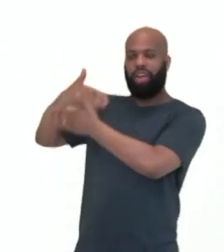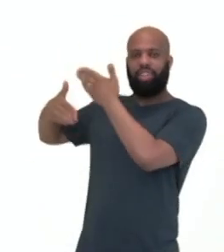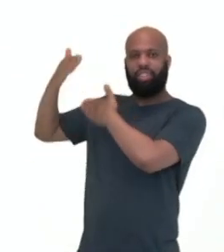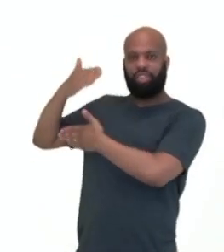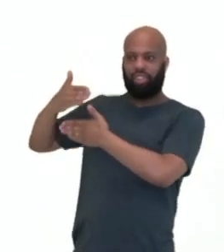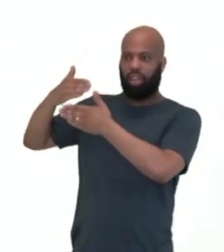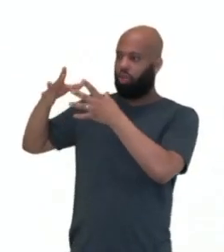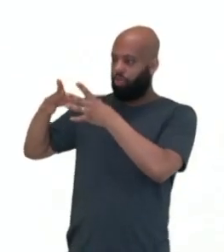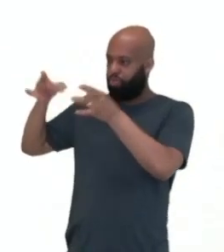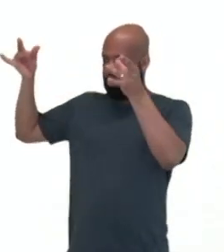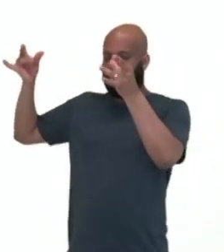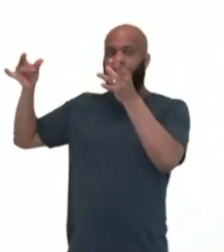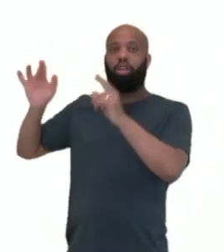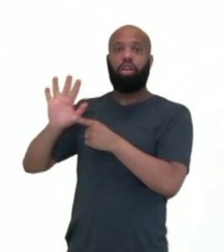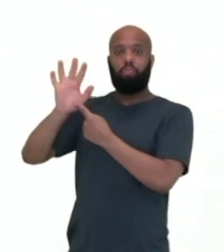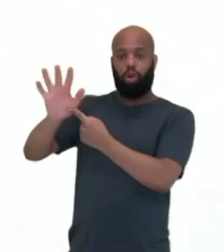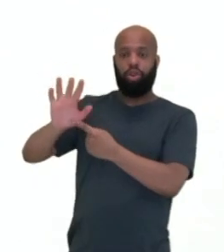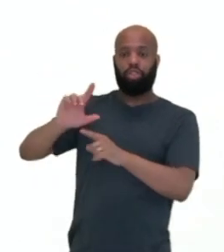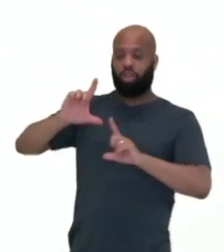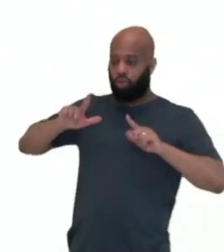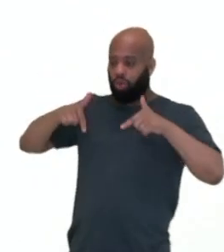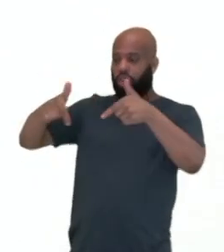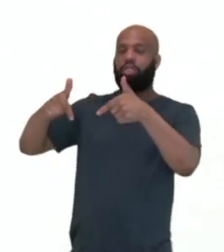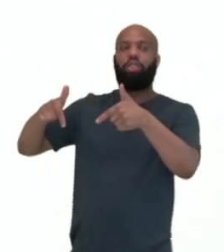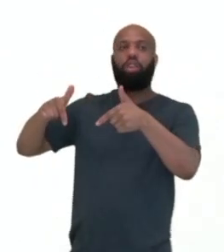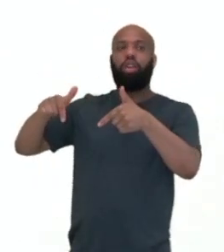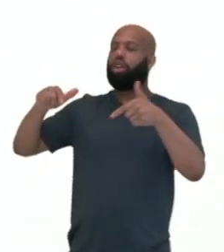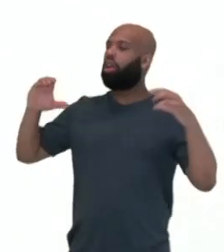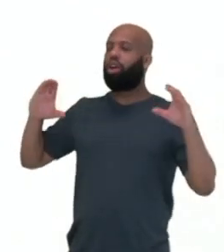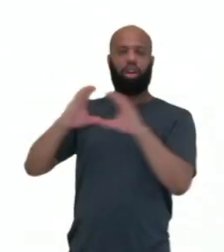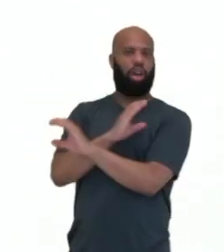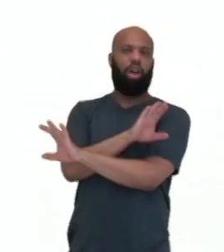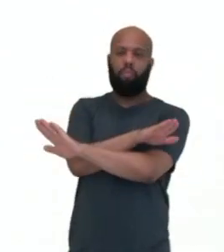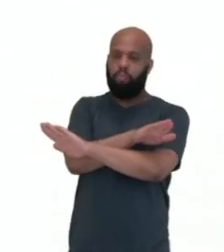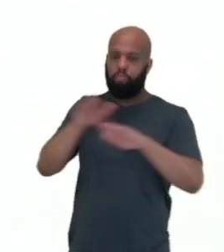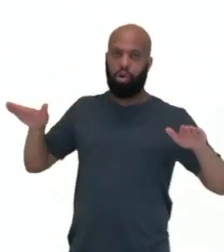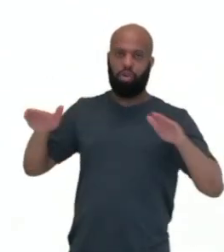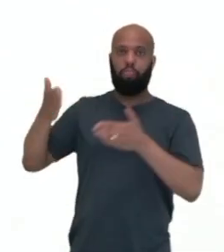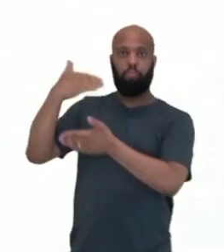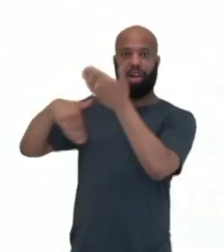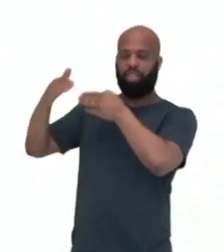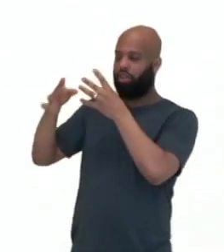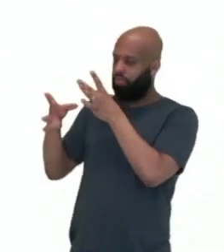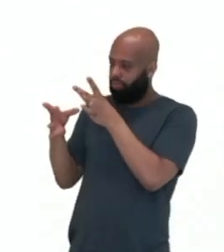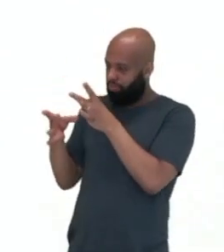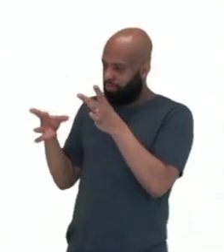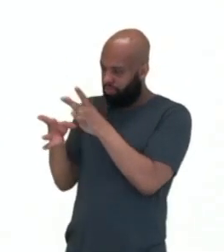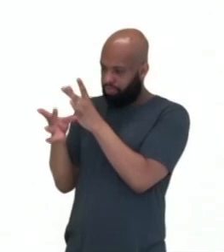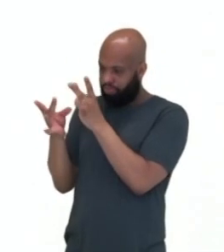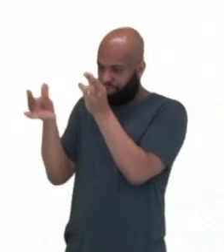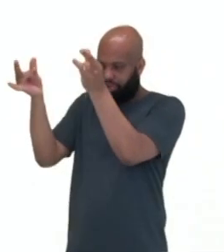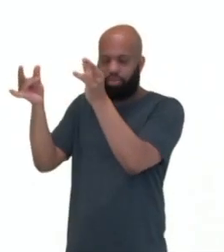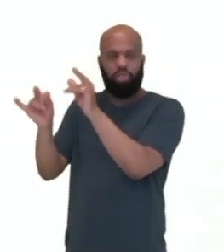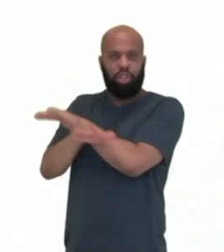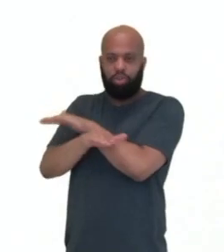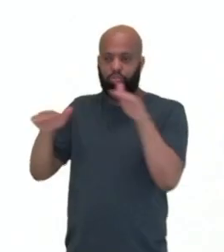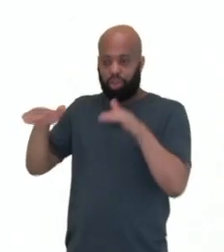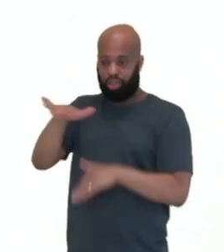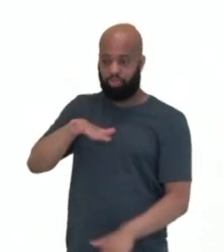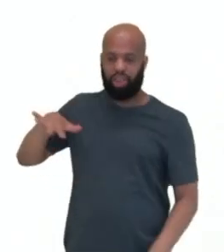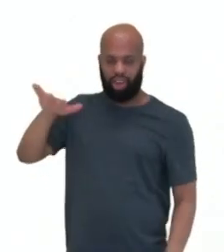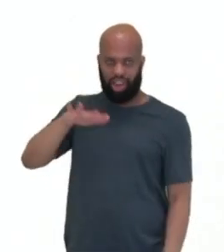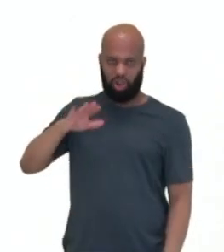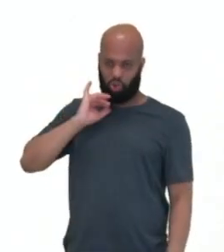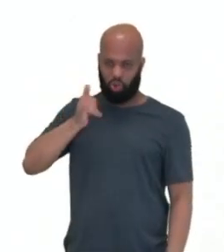perfeito indica uma ação pontual completamente terminada no passado, determina o cenário, o ambiente da